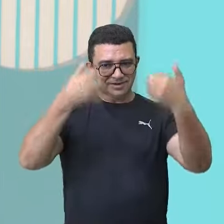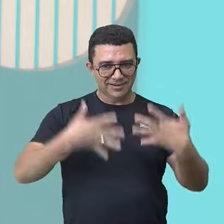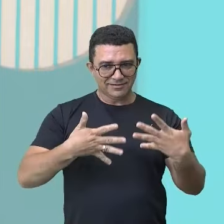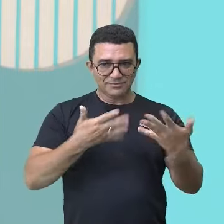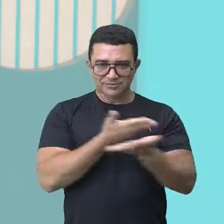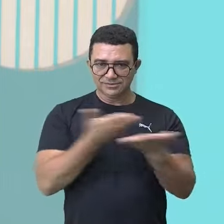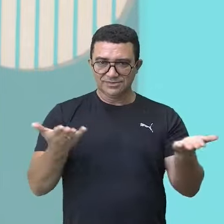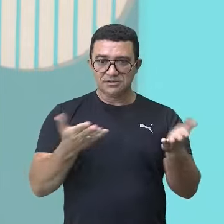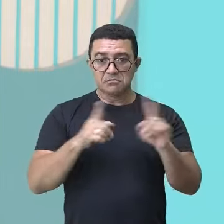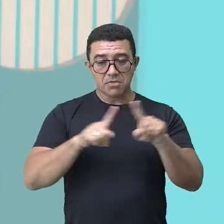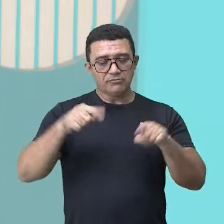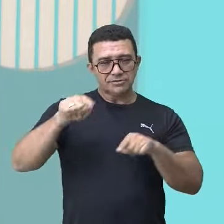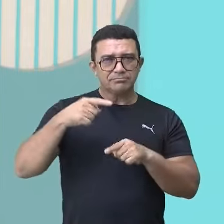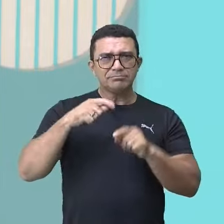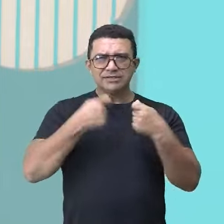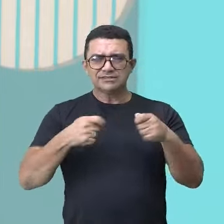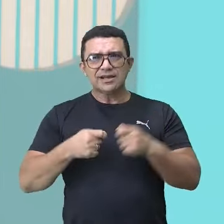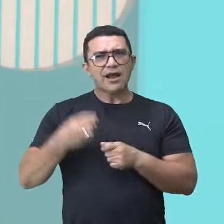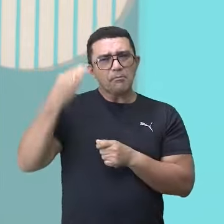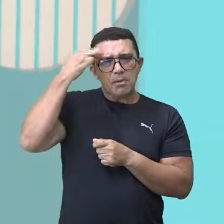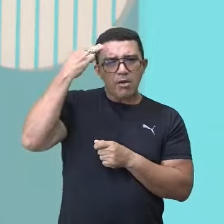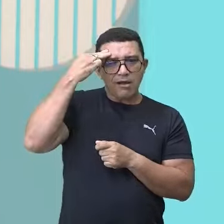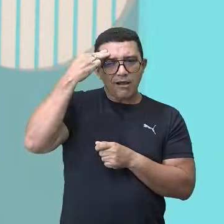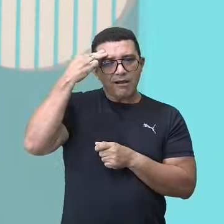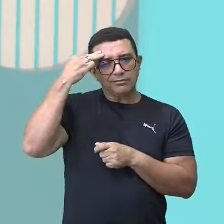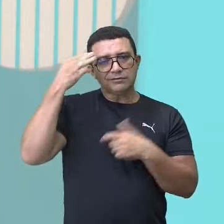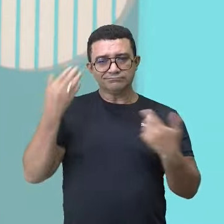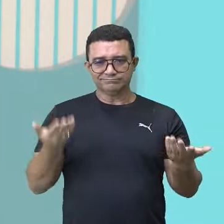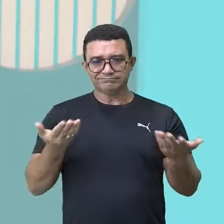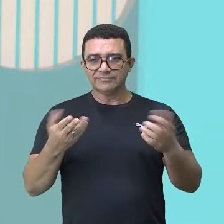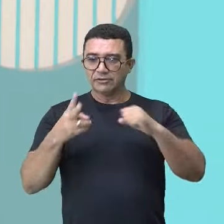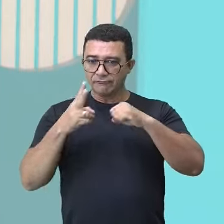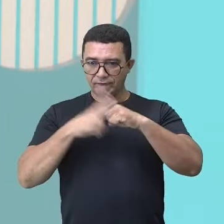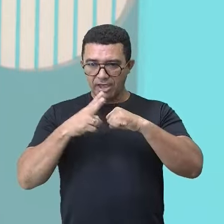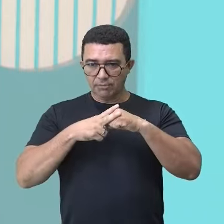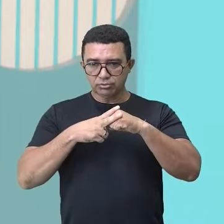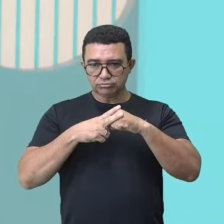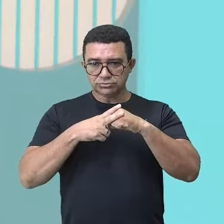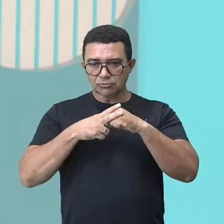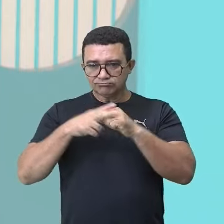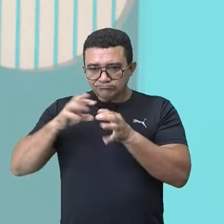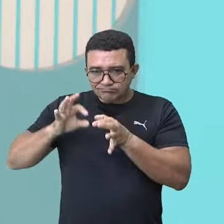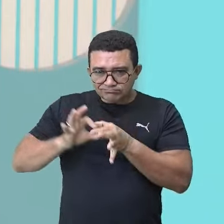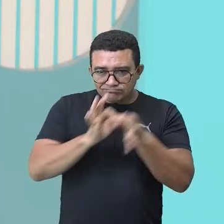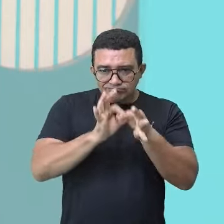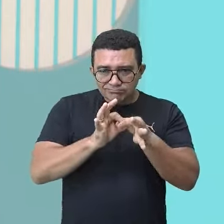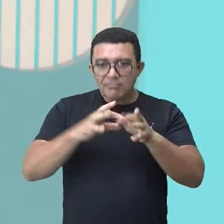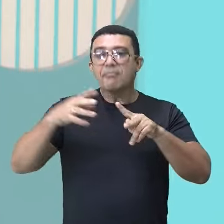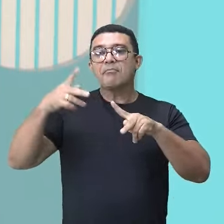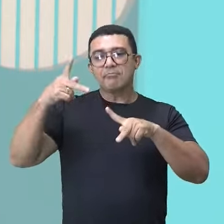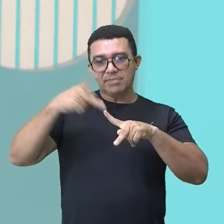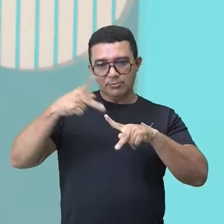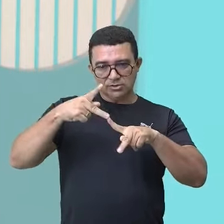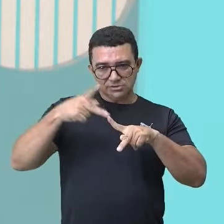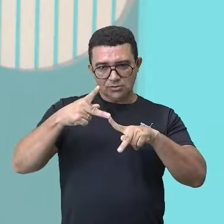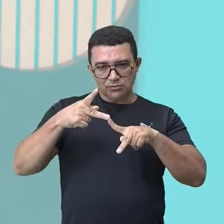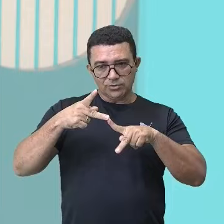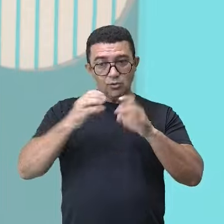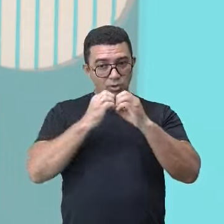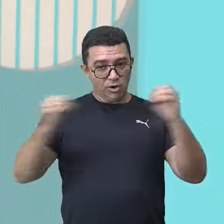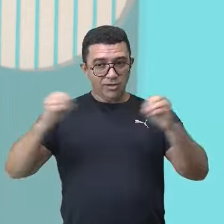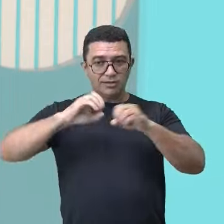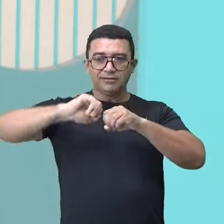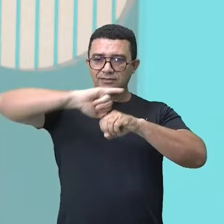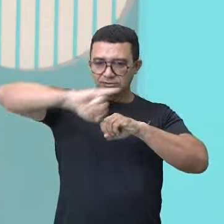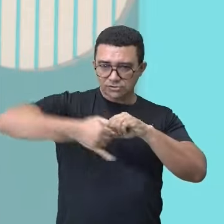professora mas se você acha Ah eu tenho que decorar então só vai pensar assim verbos que exigem preposição na oração adjetiva sempre a